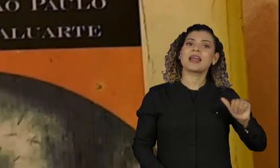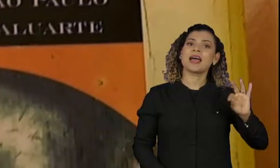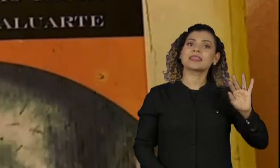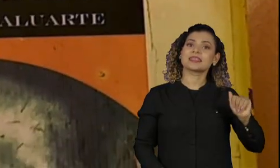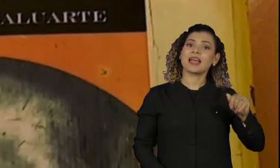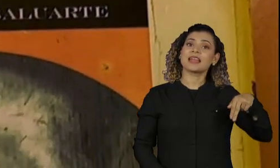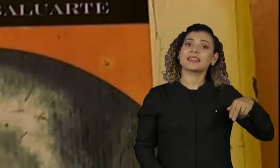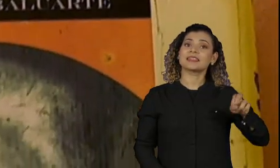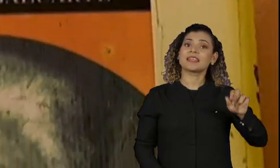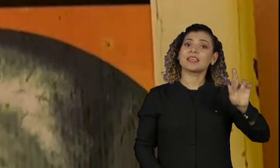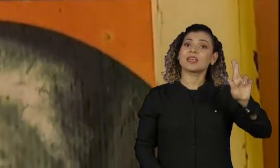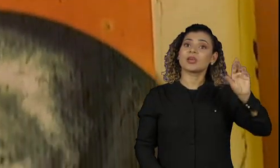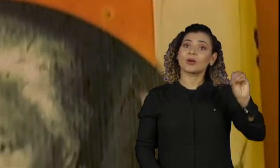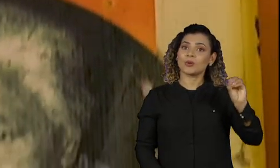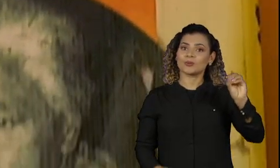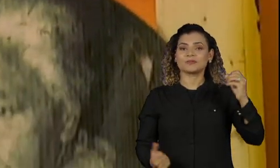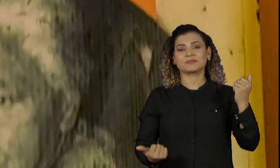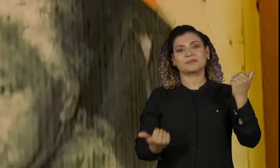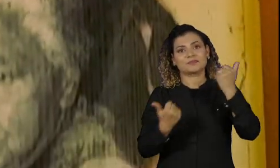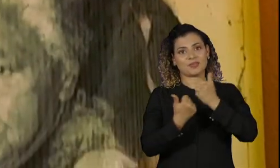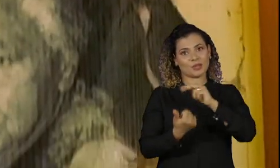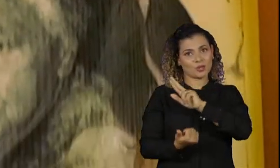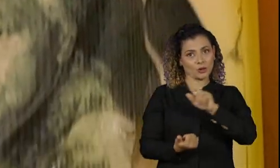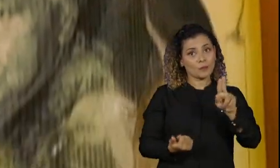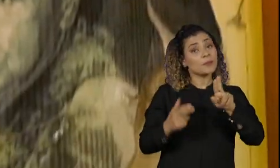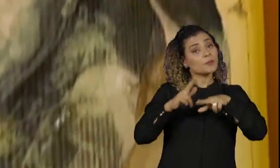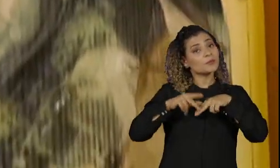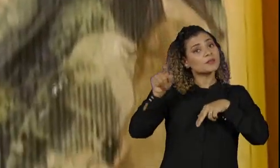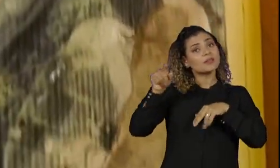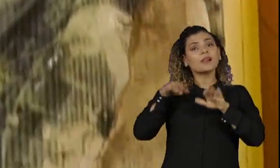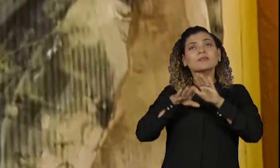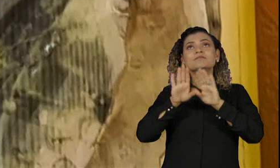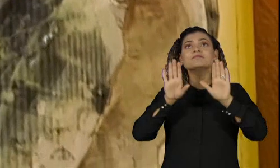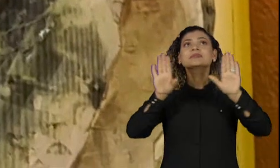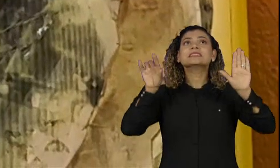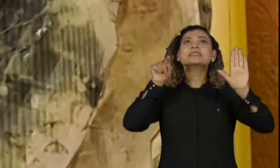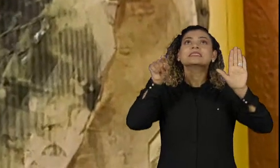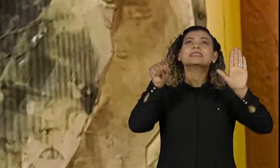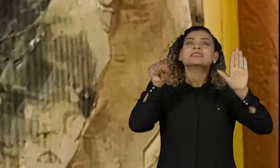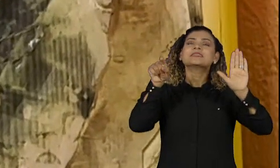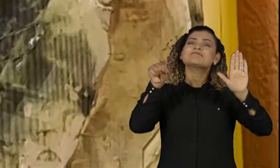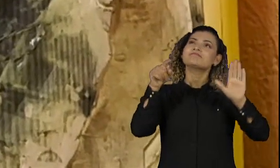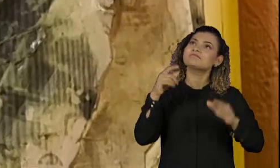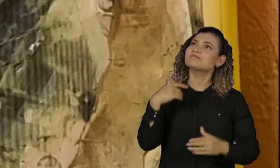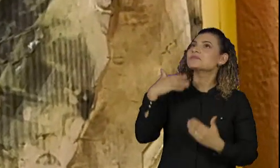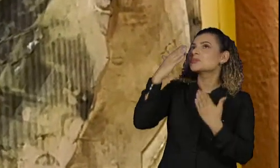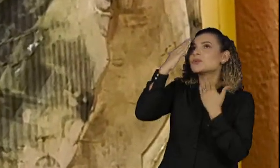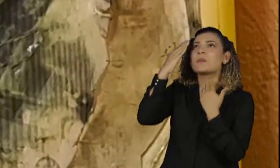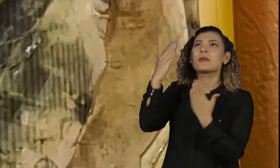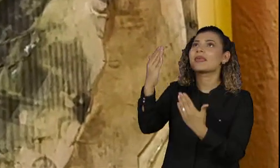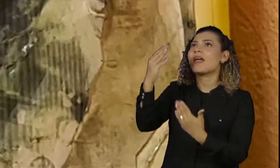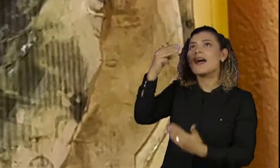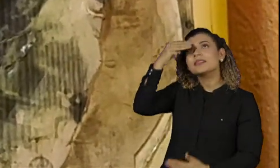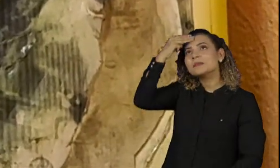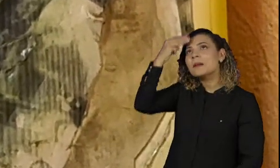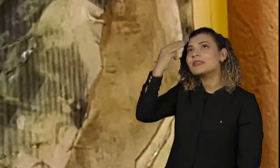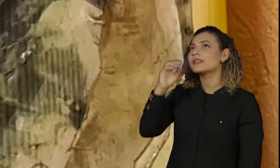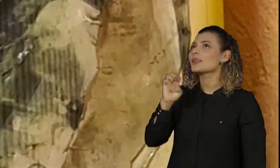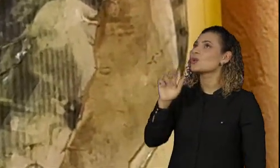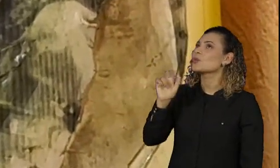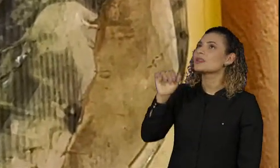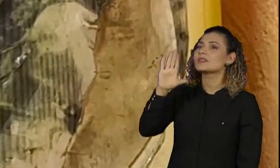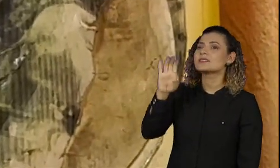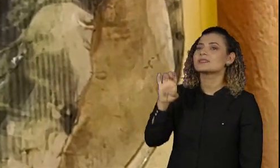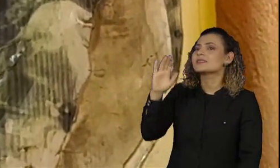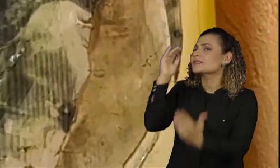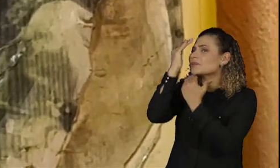Ela sempre está escutando a gente lá de cima, né? Eu só posso dizer para ela, muito obrigado por me fazer